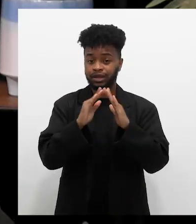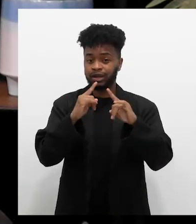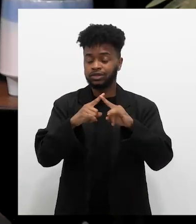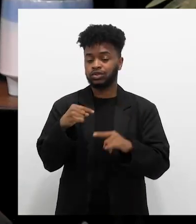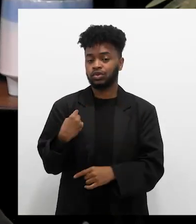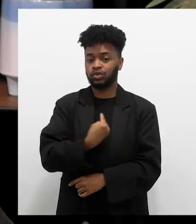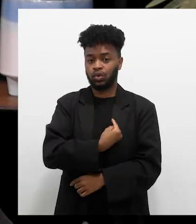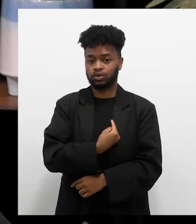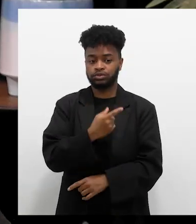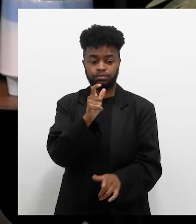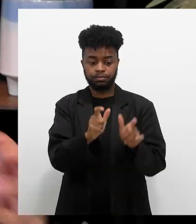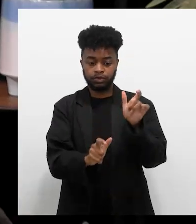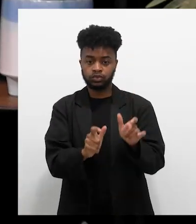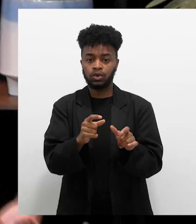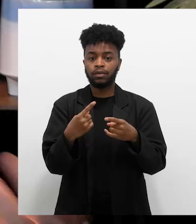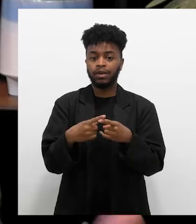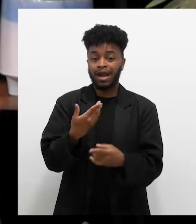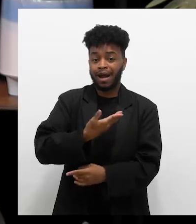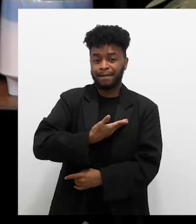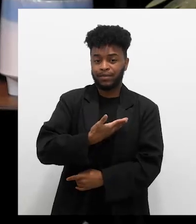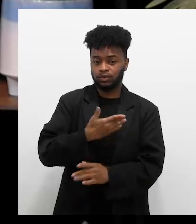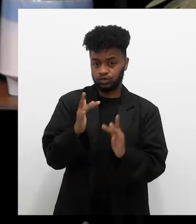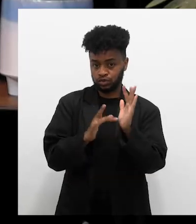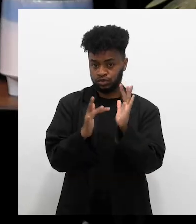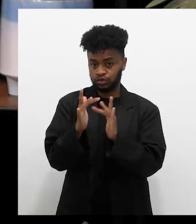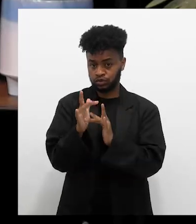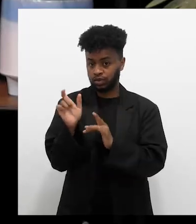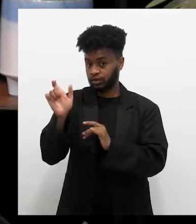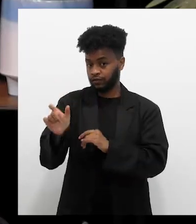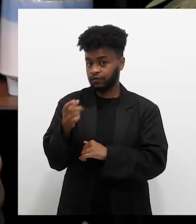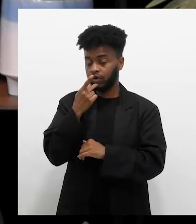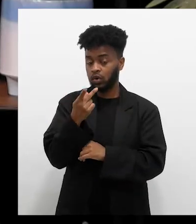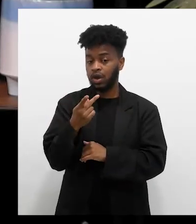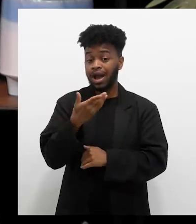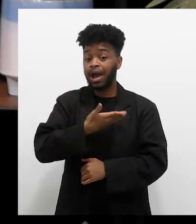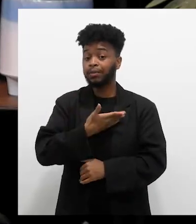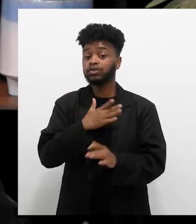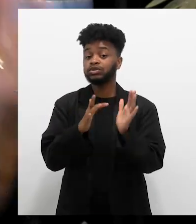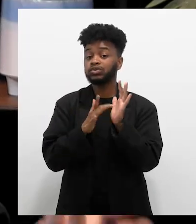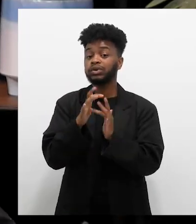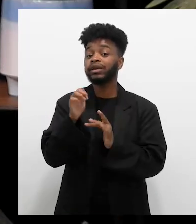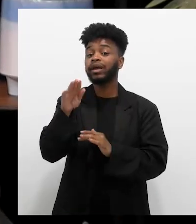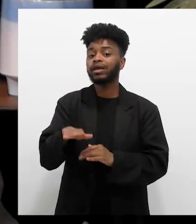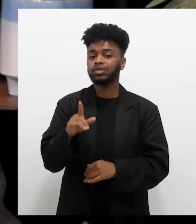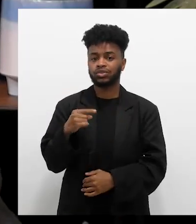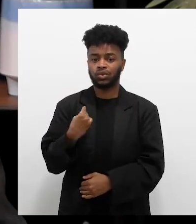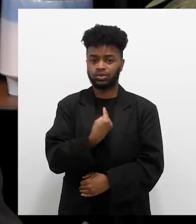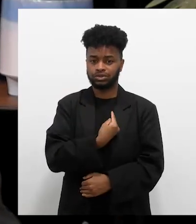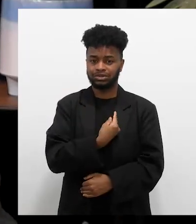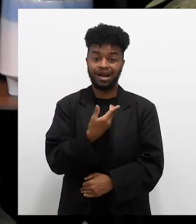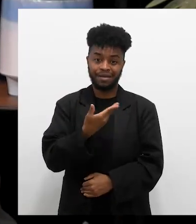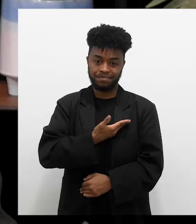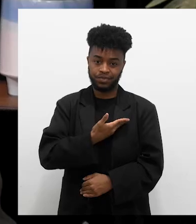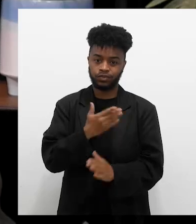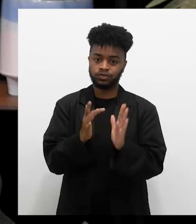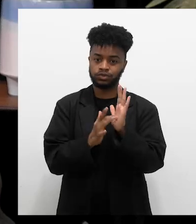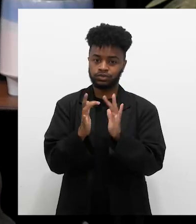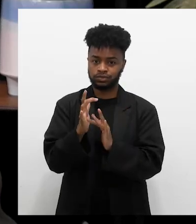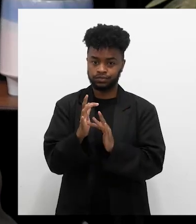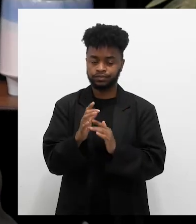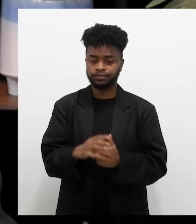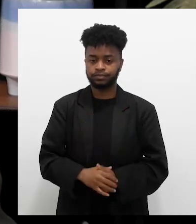Igreja de Cristo somos nós. Os amigos de Jesus, como ele disse na sua homilia, os amigos de Jesus somos nós somos amigos de